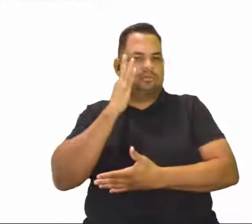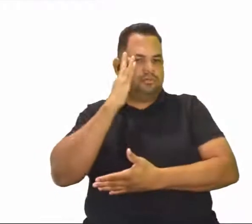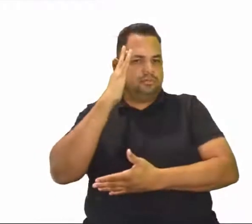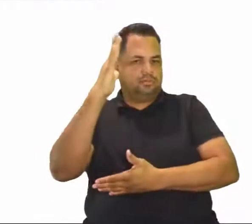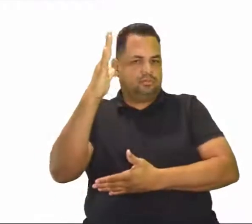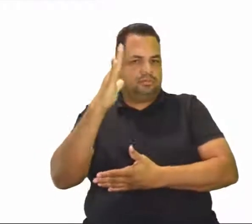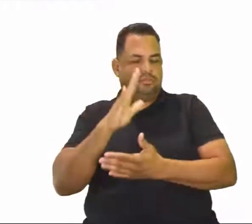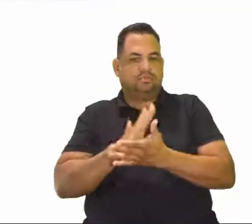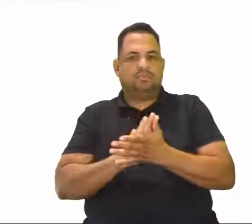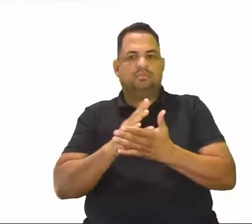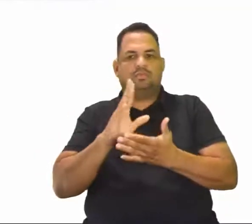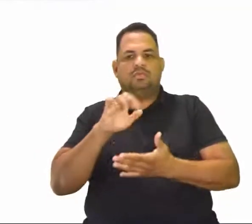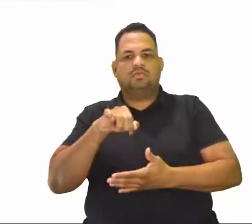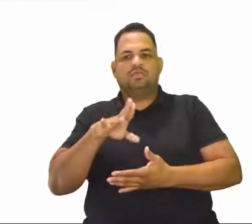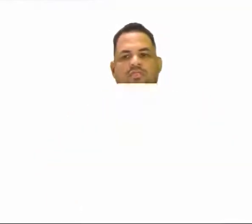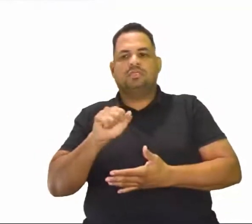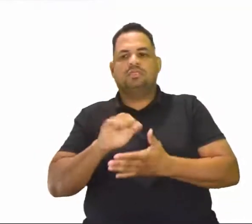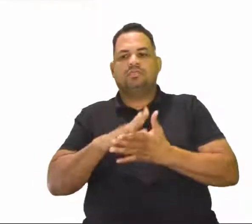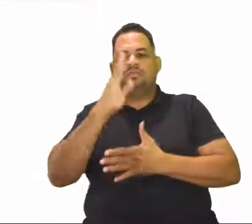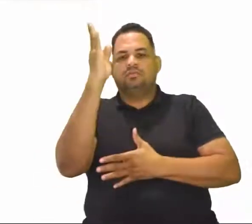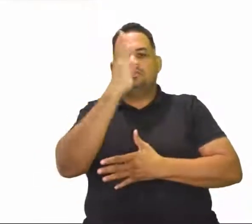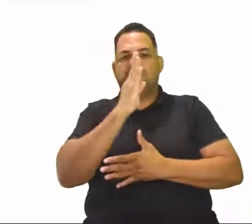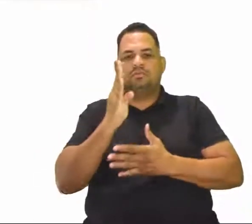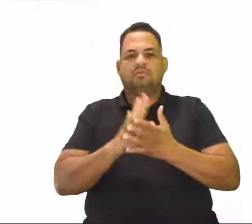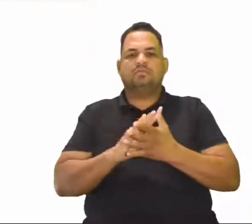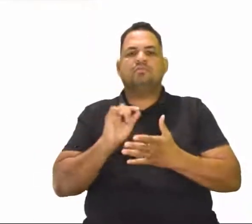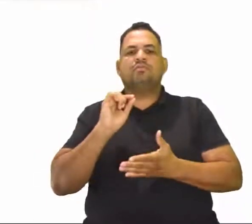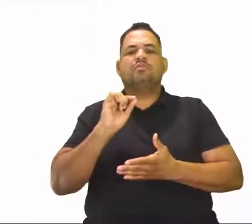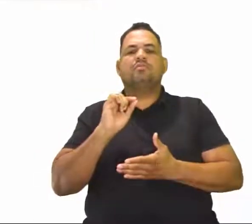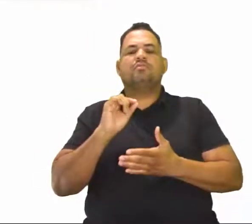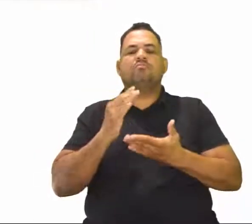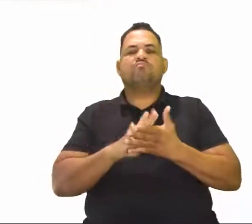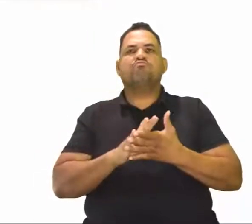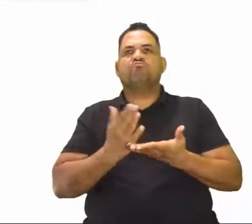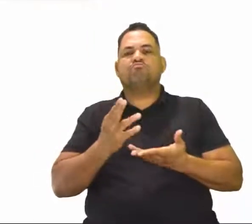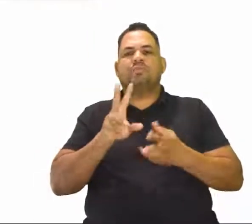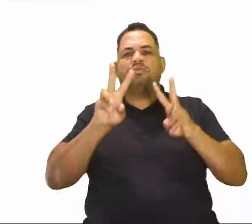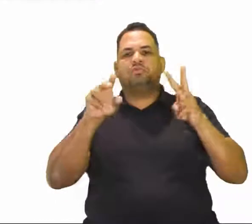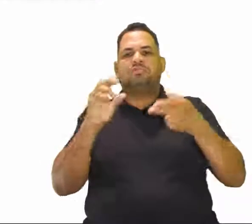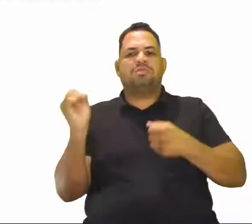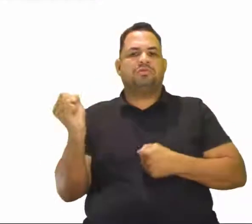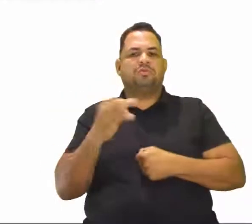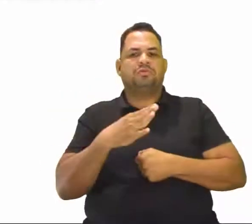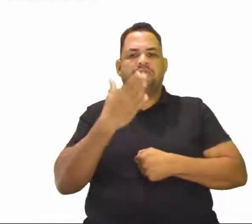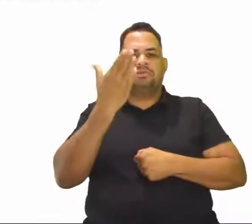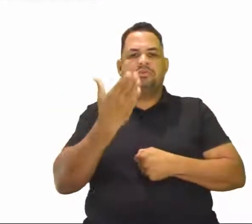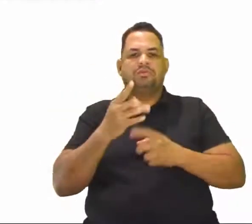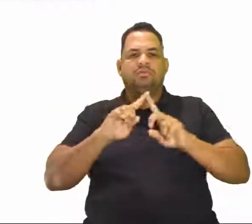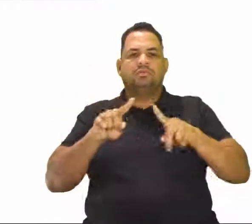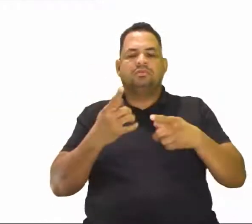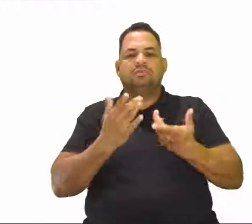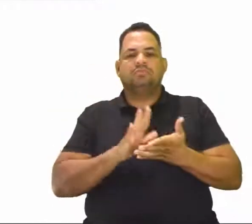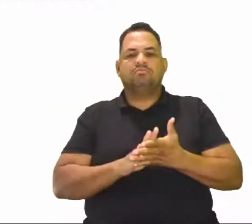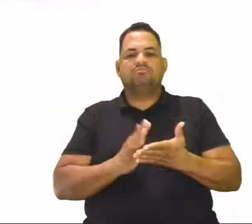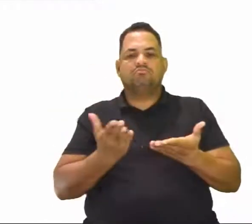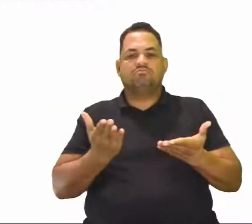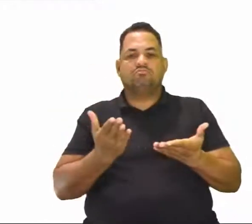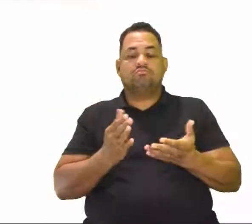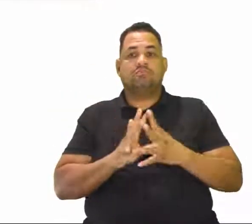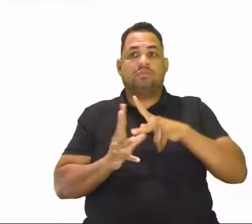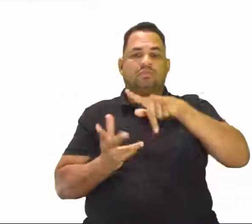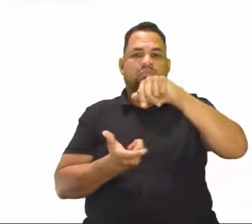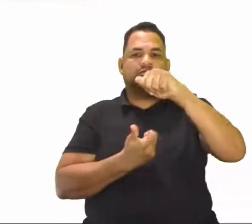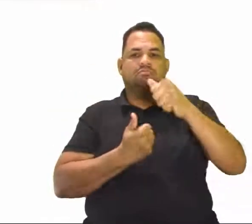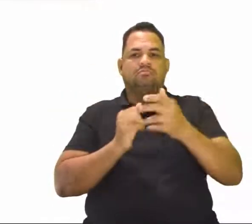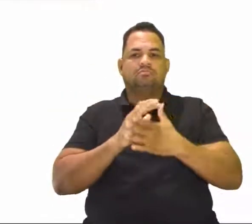eugênicas no Brasil que que é isso né professores são um novo para mim sim mas nós vamos isso é o mundo